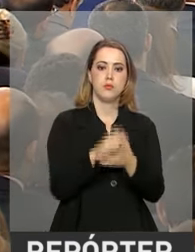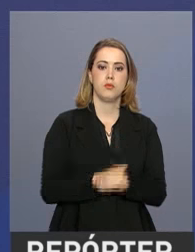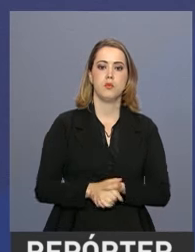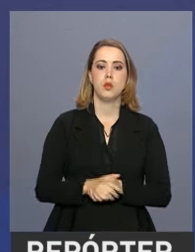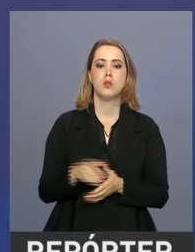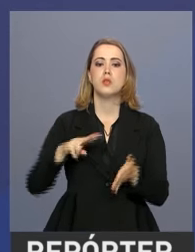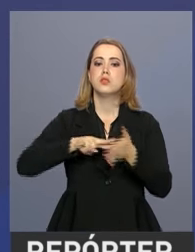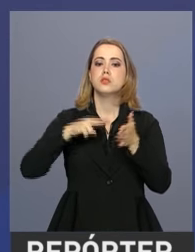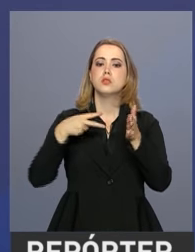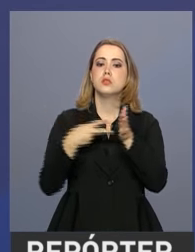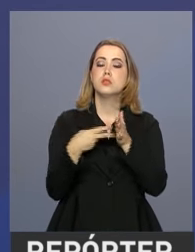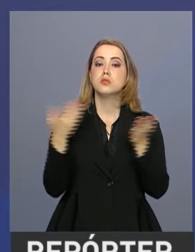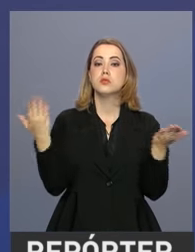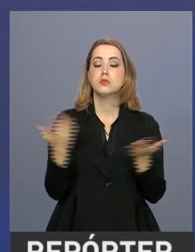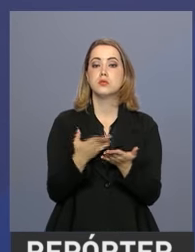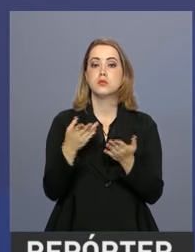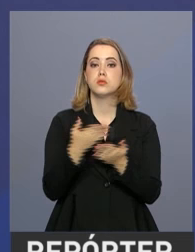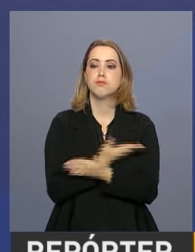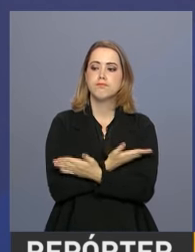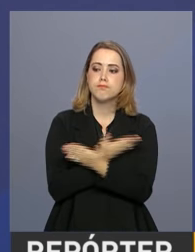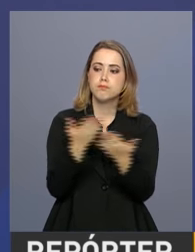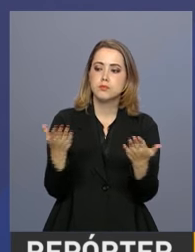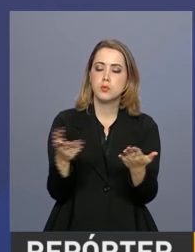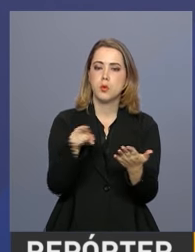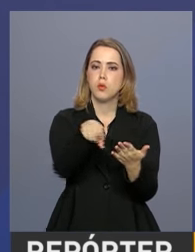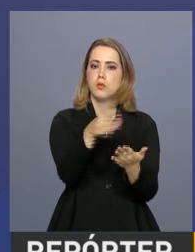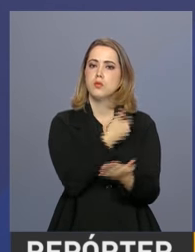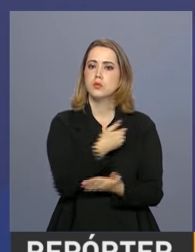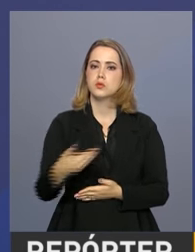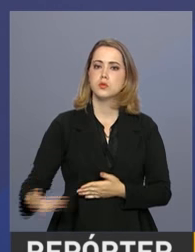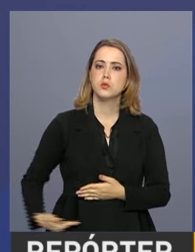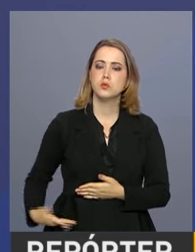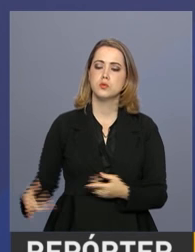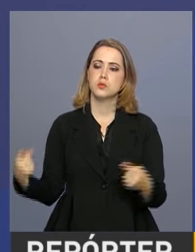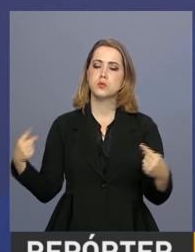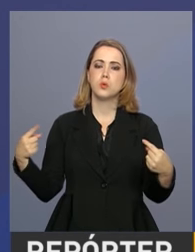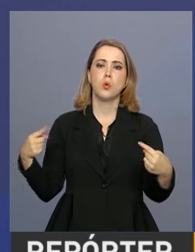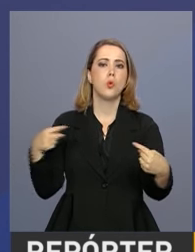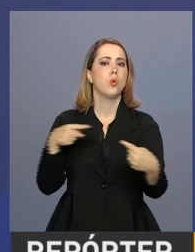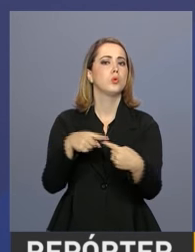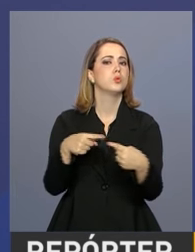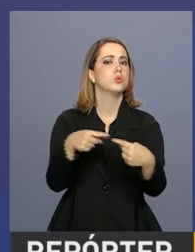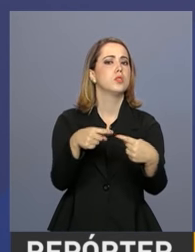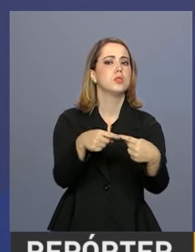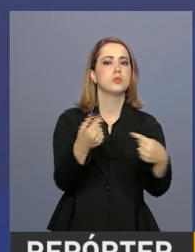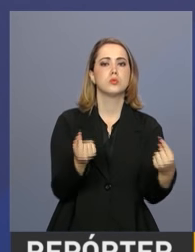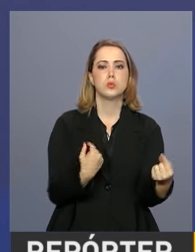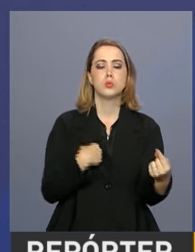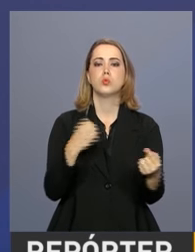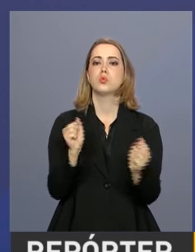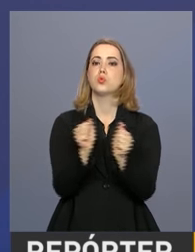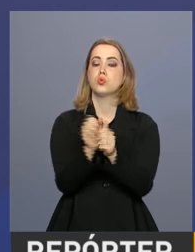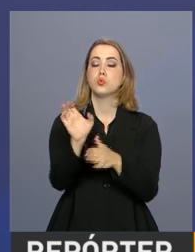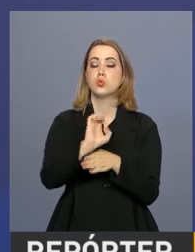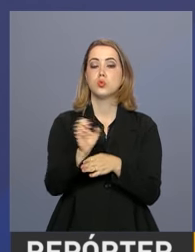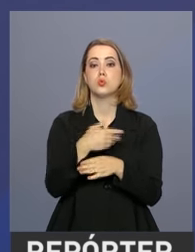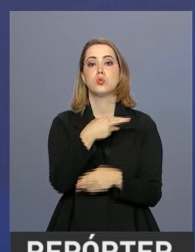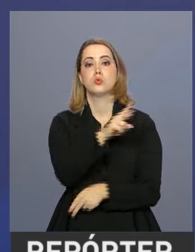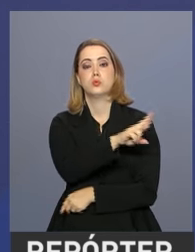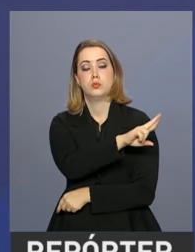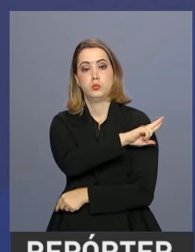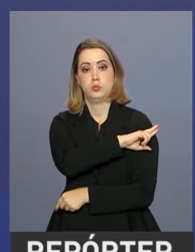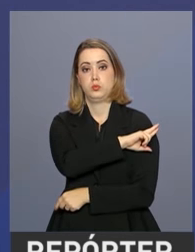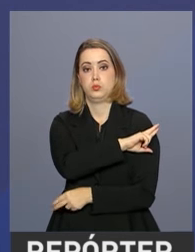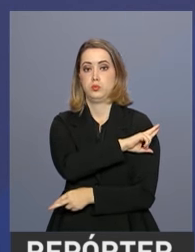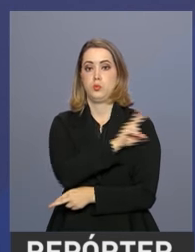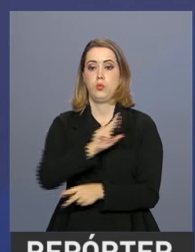práticos presidente que vossa excelência o seu governo em parceria com os estados terá a responsabilidade de mais do